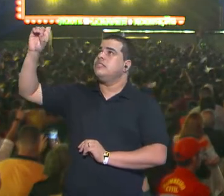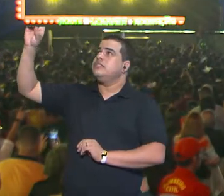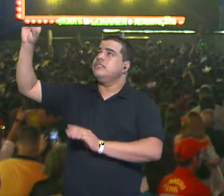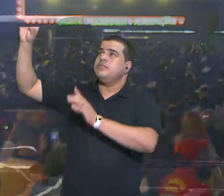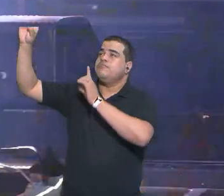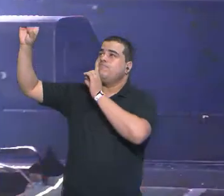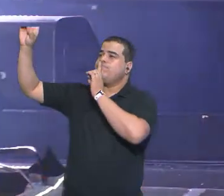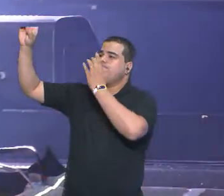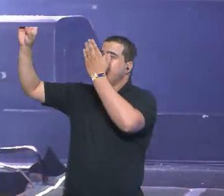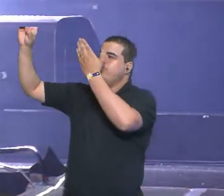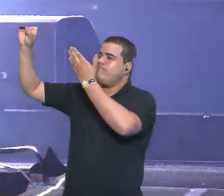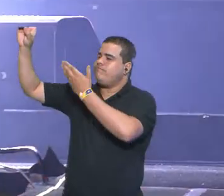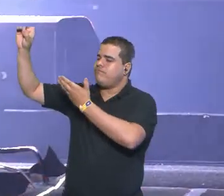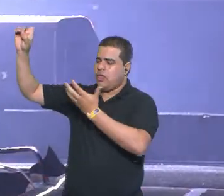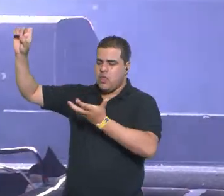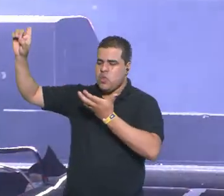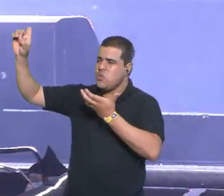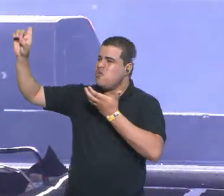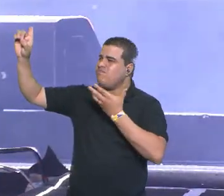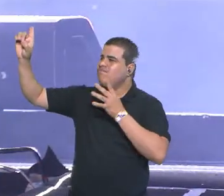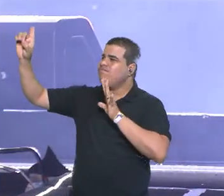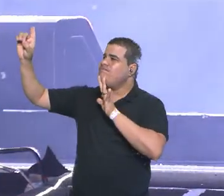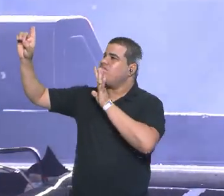o teu silêncio